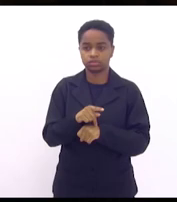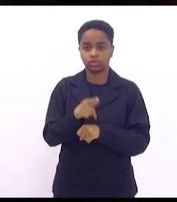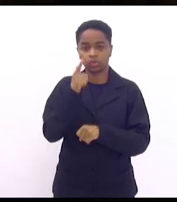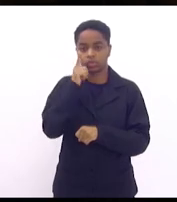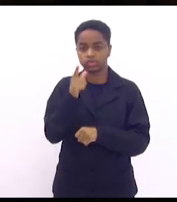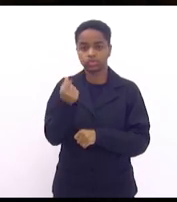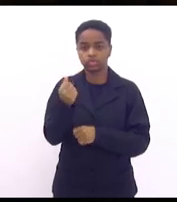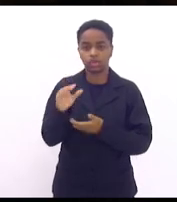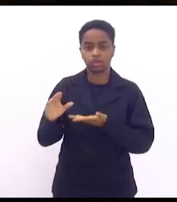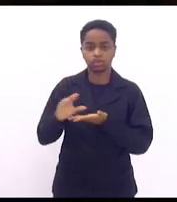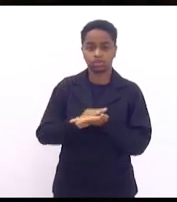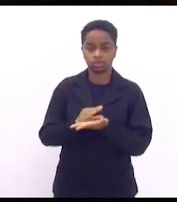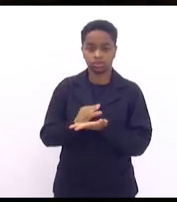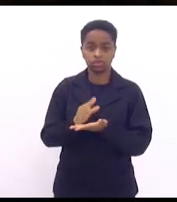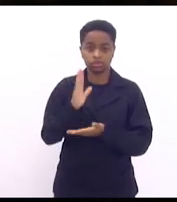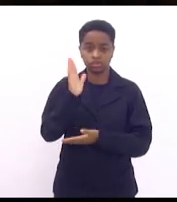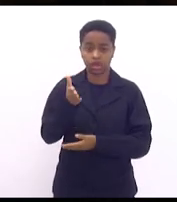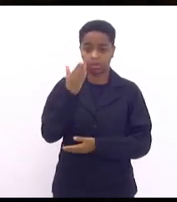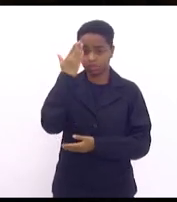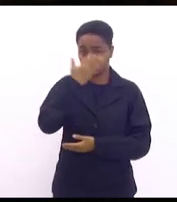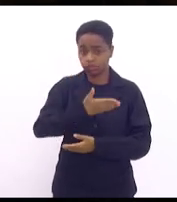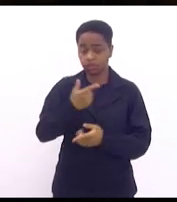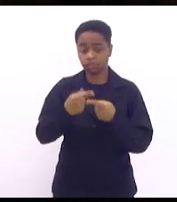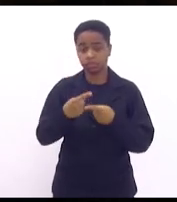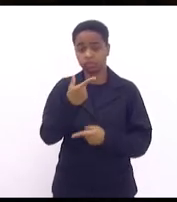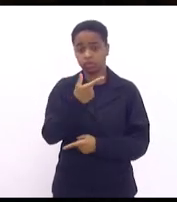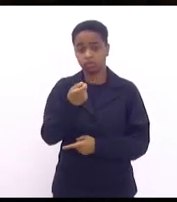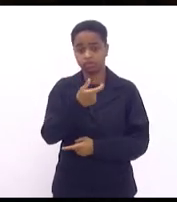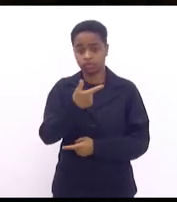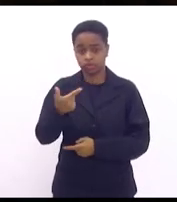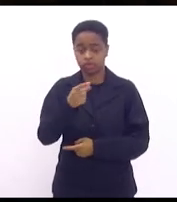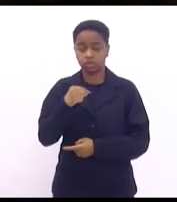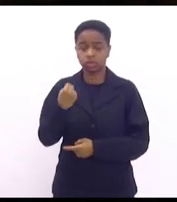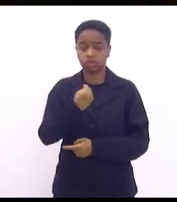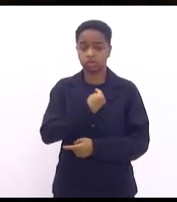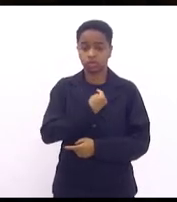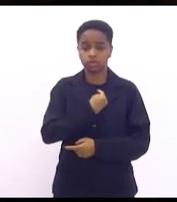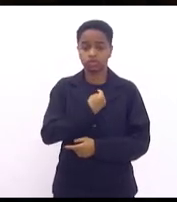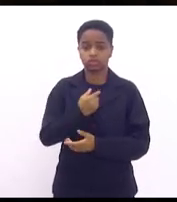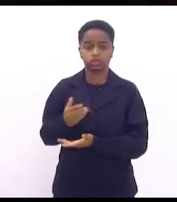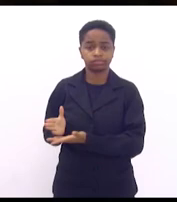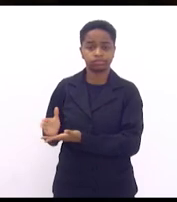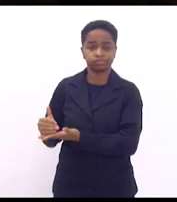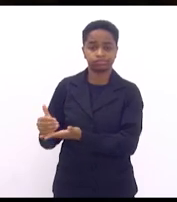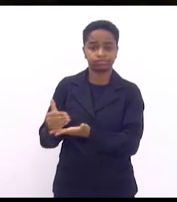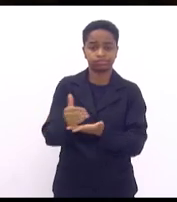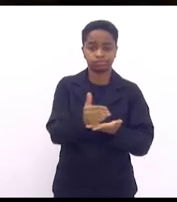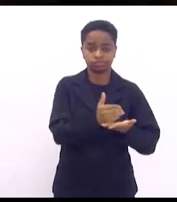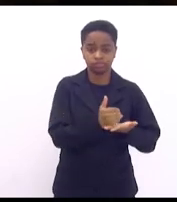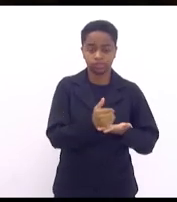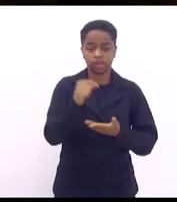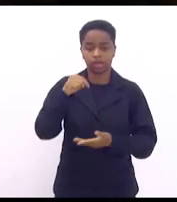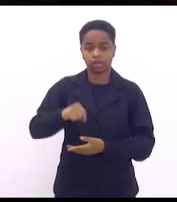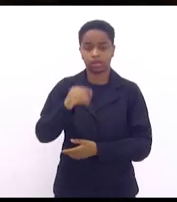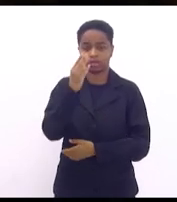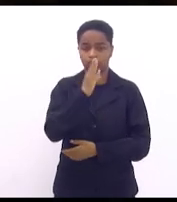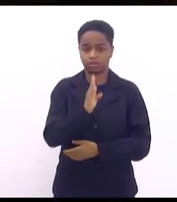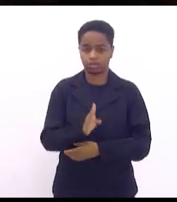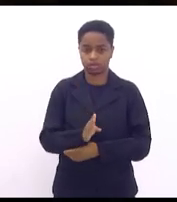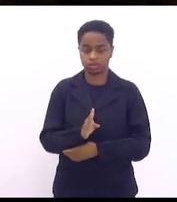arrecade mais. Está aprovado, 2022, batemos o recorde de arrecadação na história do Brasil